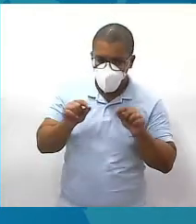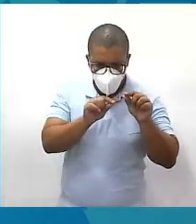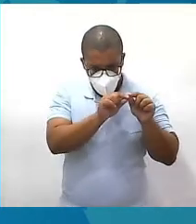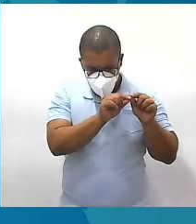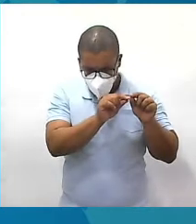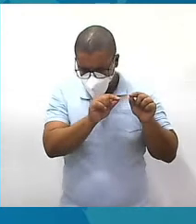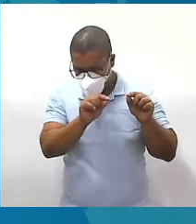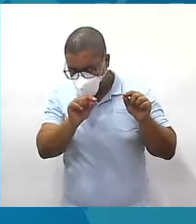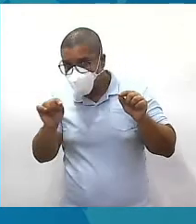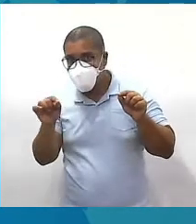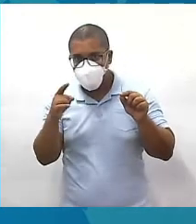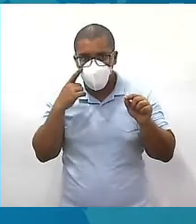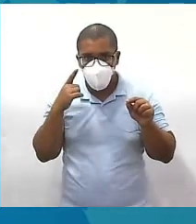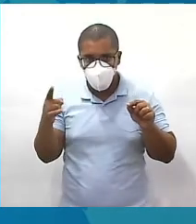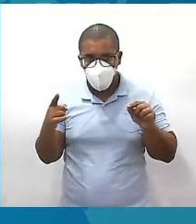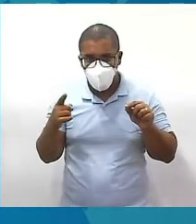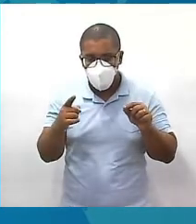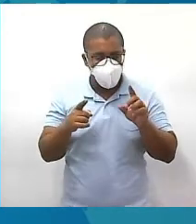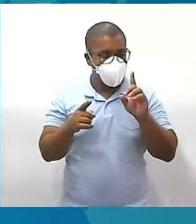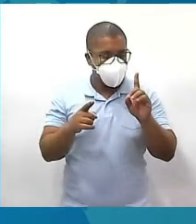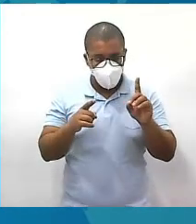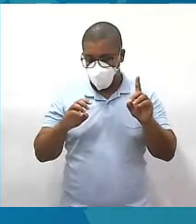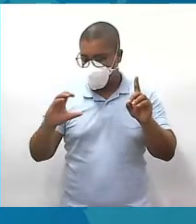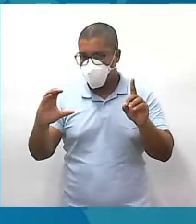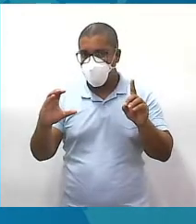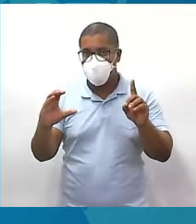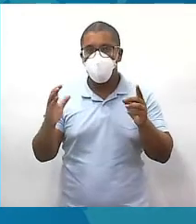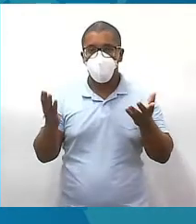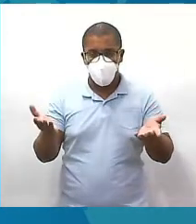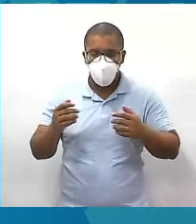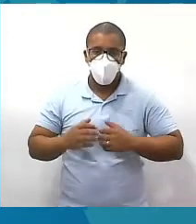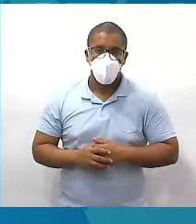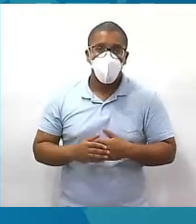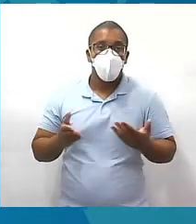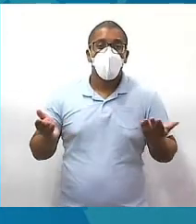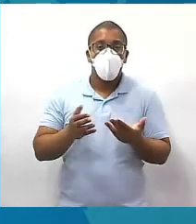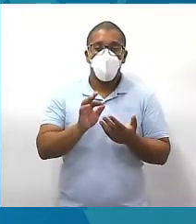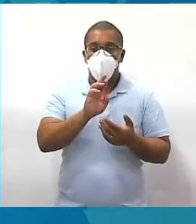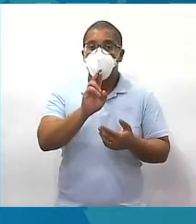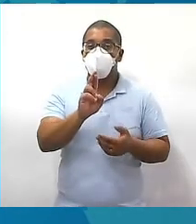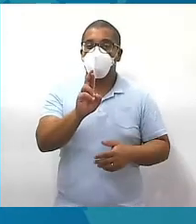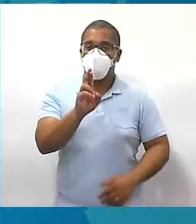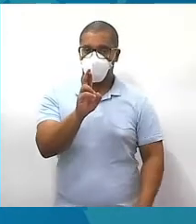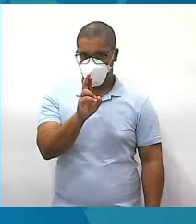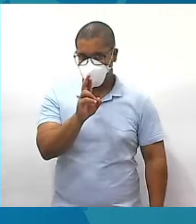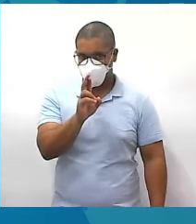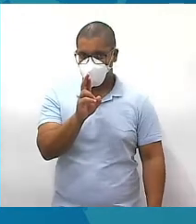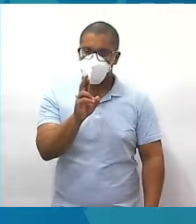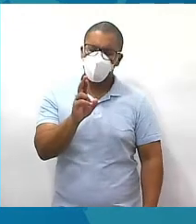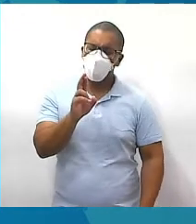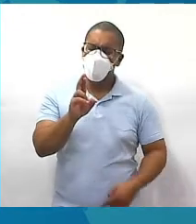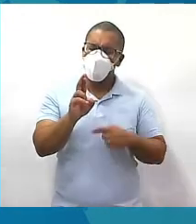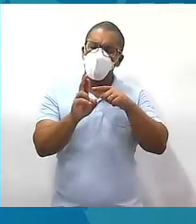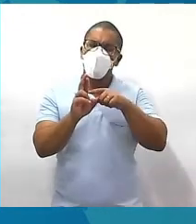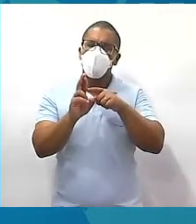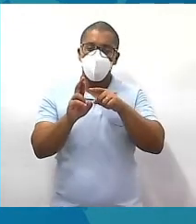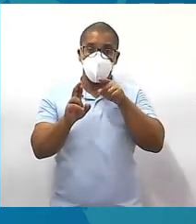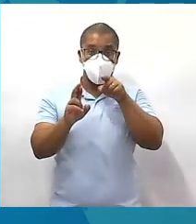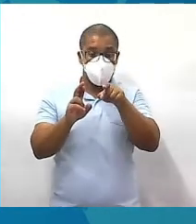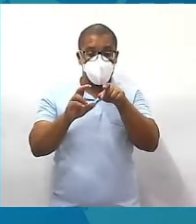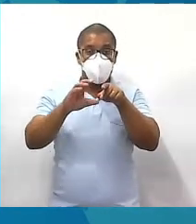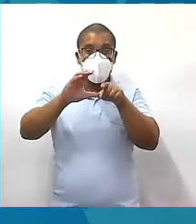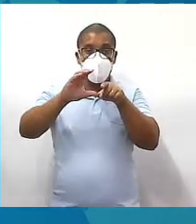ponto C, visualizou? Visualizou comigo? Agora a gente vai para o raio, tá? O raio é a distância do centro